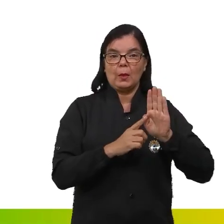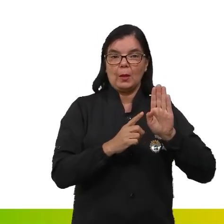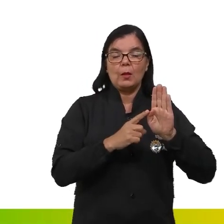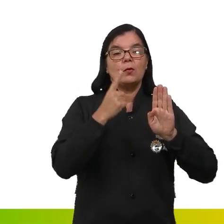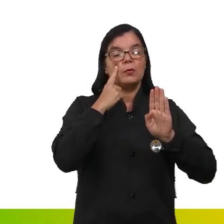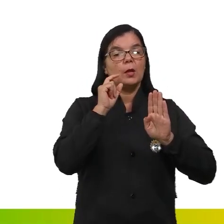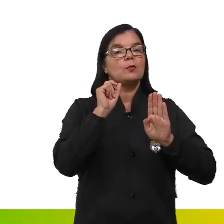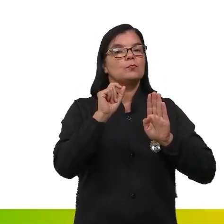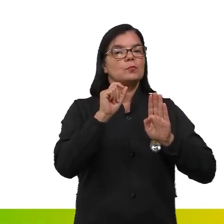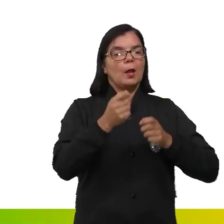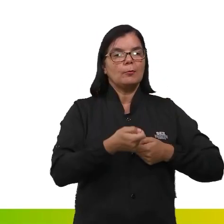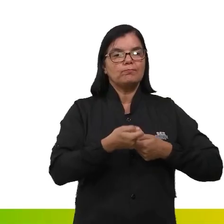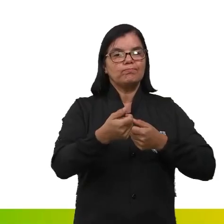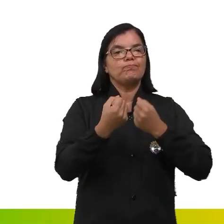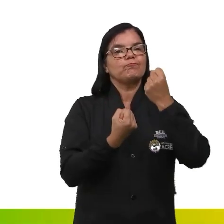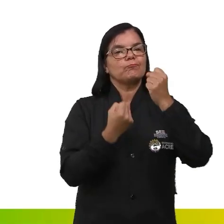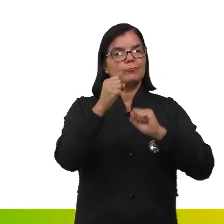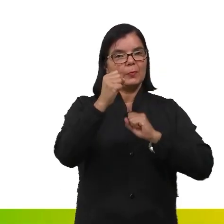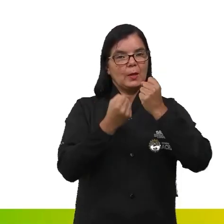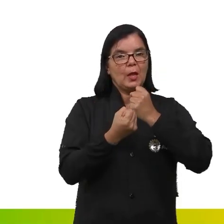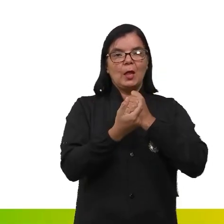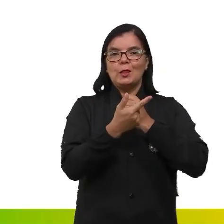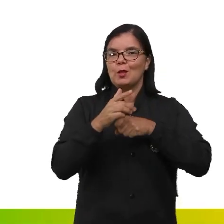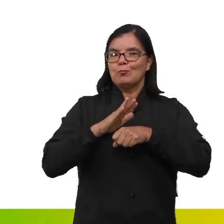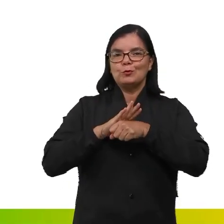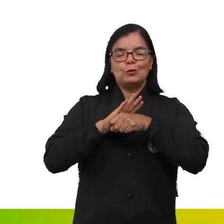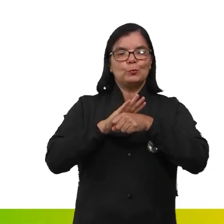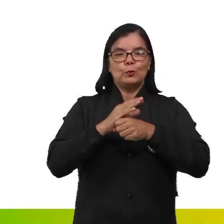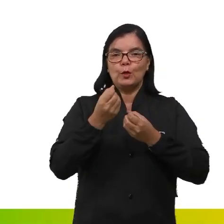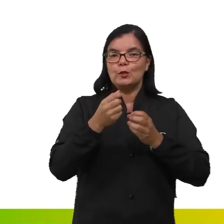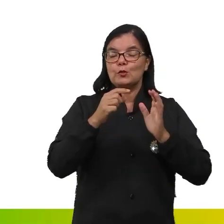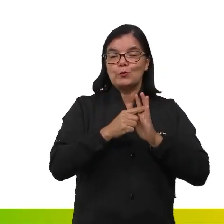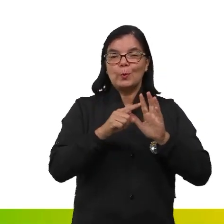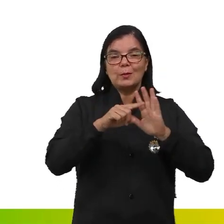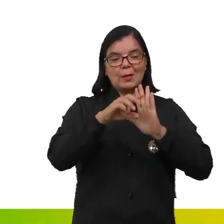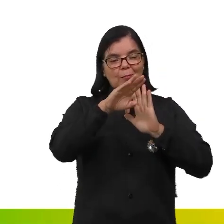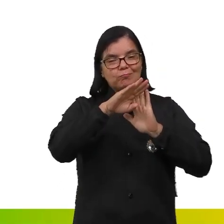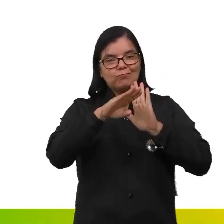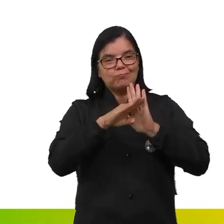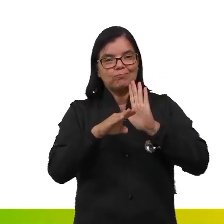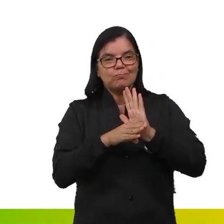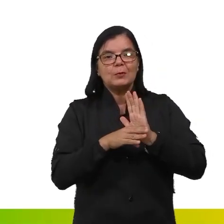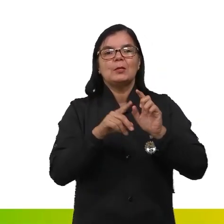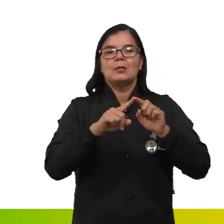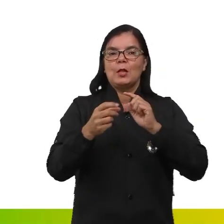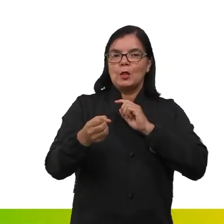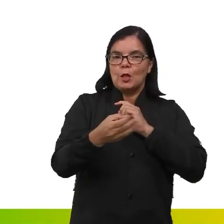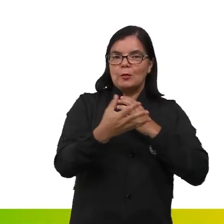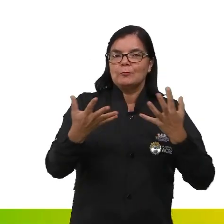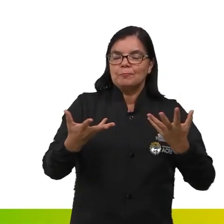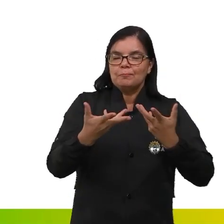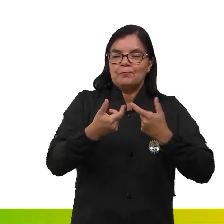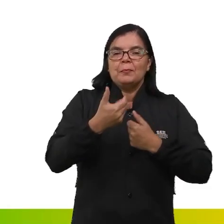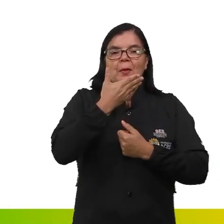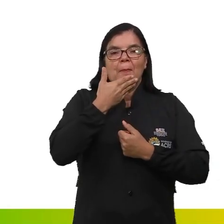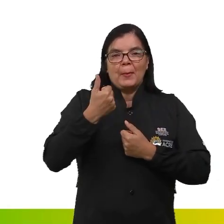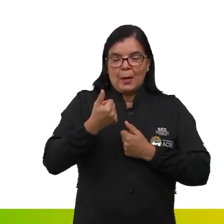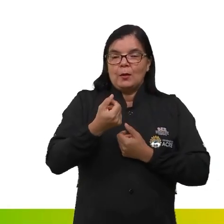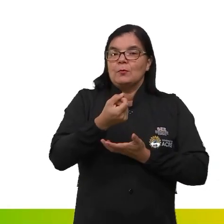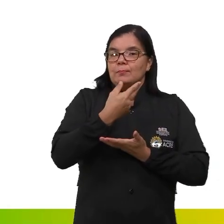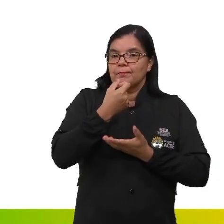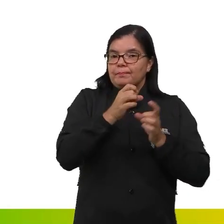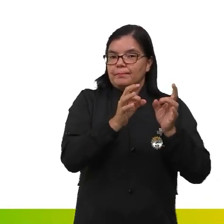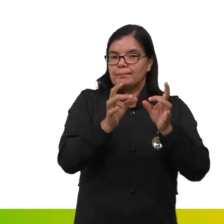B. Sugere que a indústria farmacêutica não distribui as fórmulas mais modernas e eficientes dos medicamentos que